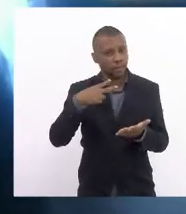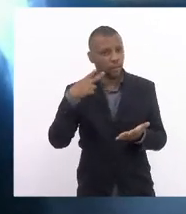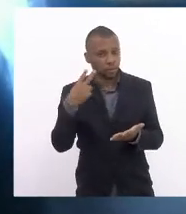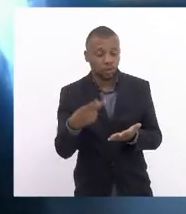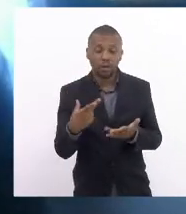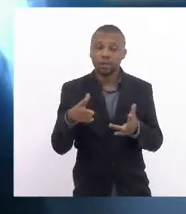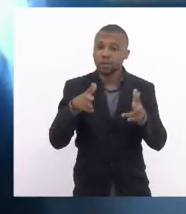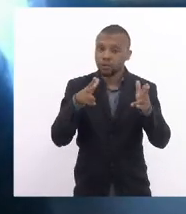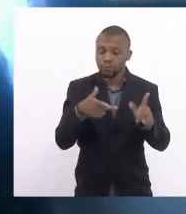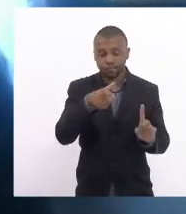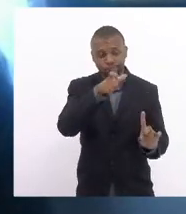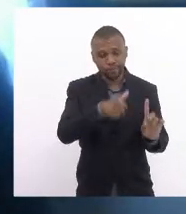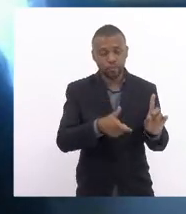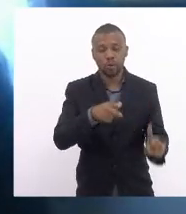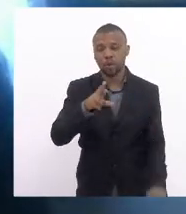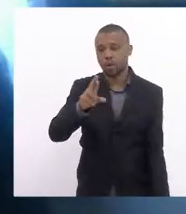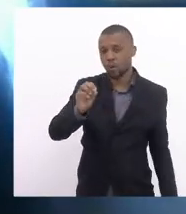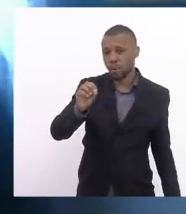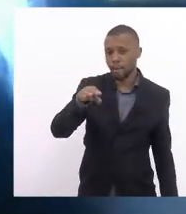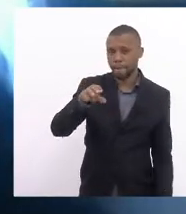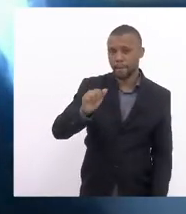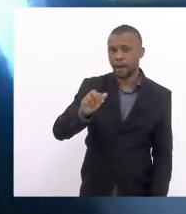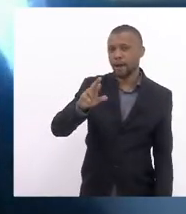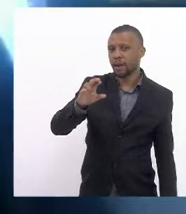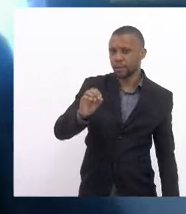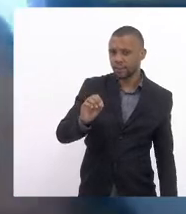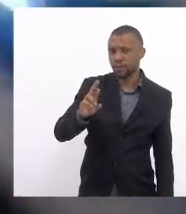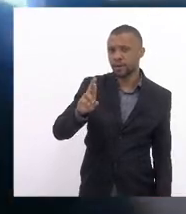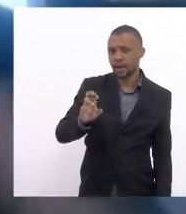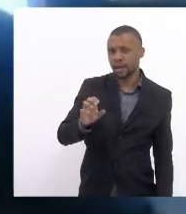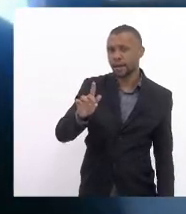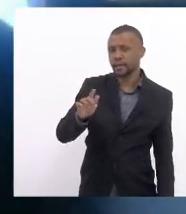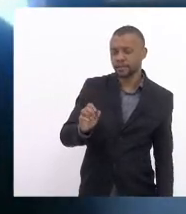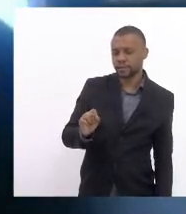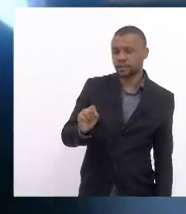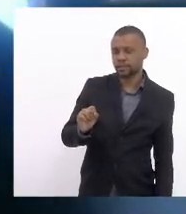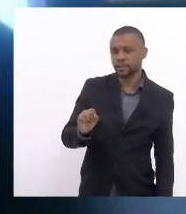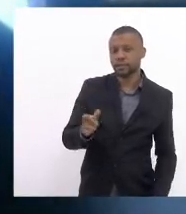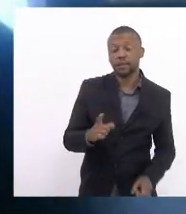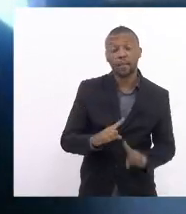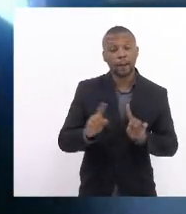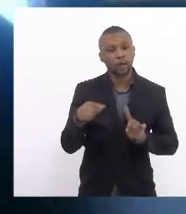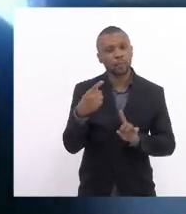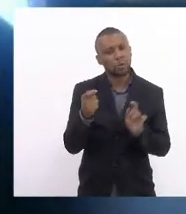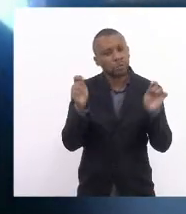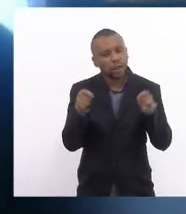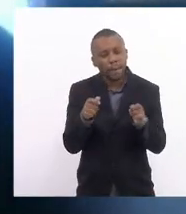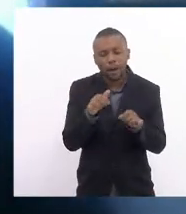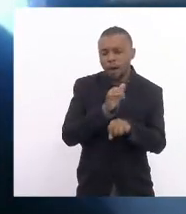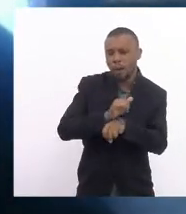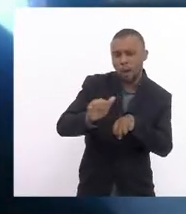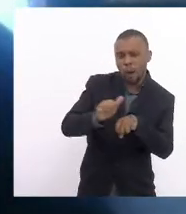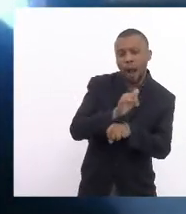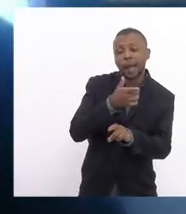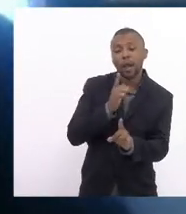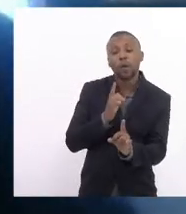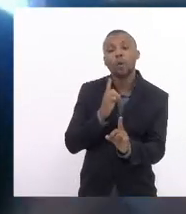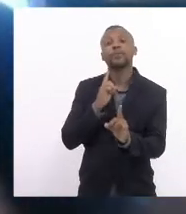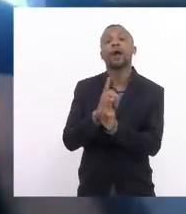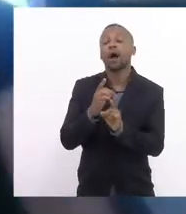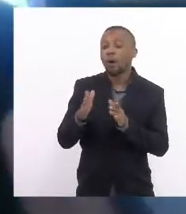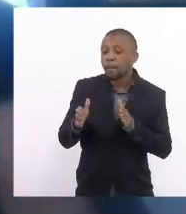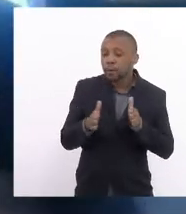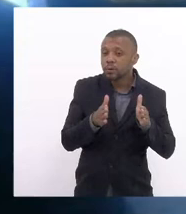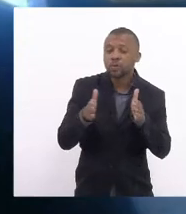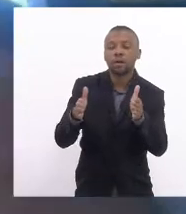acompanhando essa sessão. Portanto, eu acho que a gente pode encontrar um caminho do meio. Um caminho do meio, claro, ninguém quer